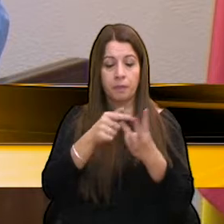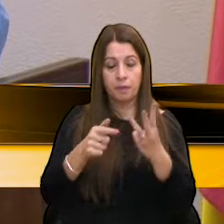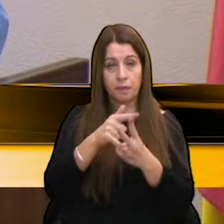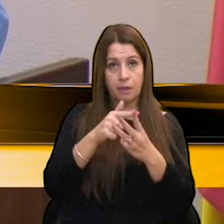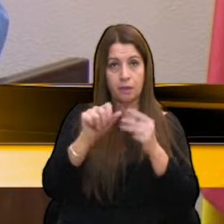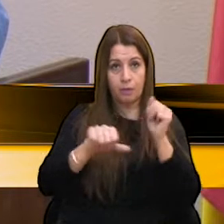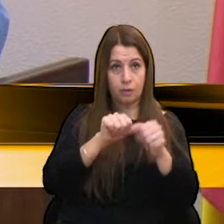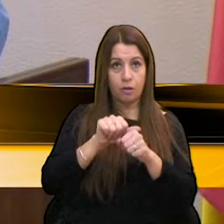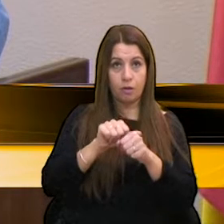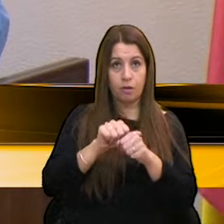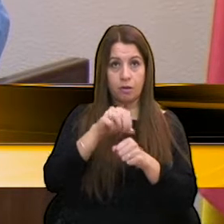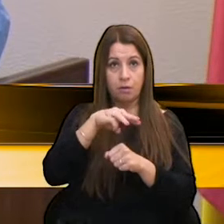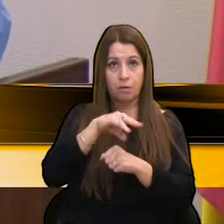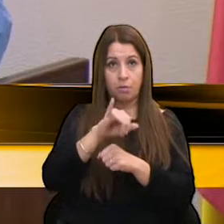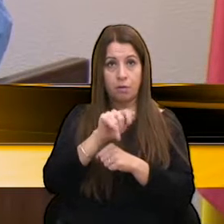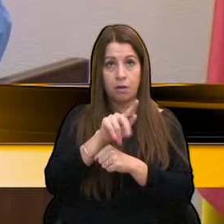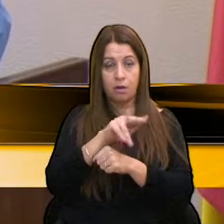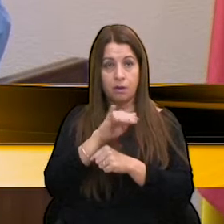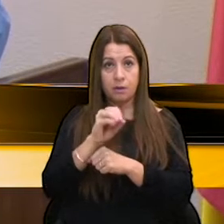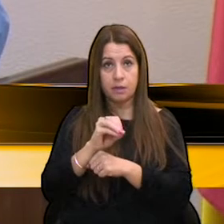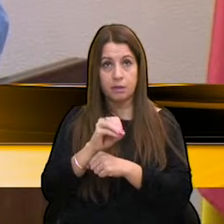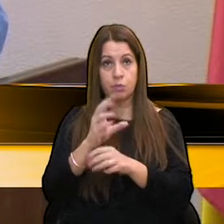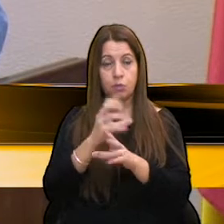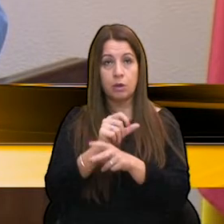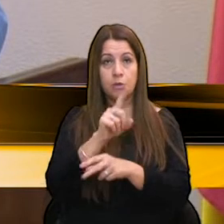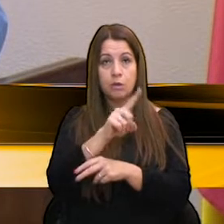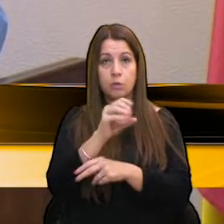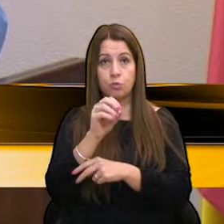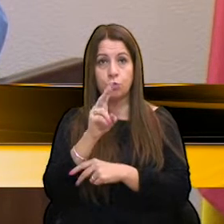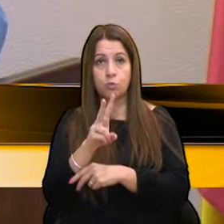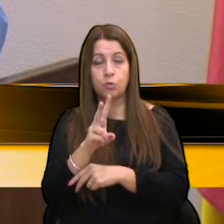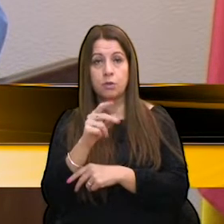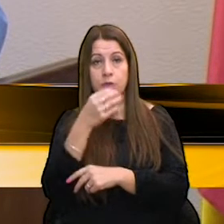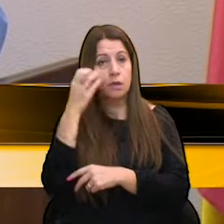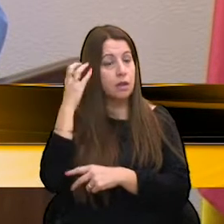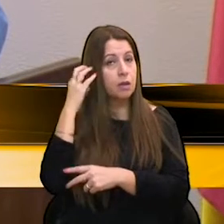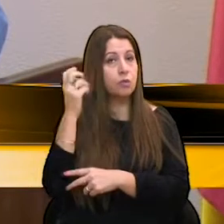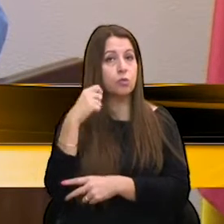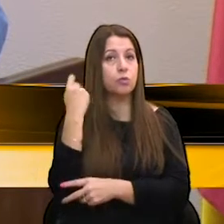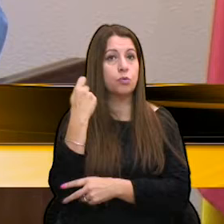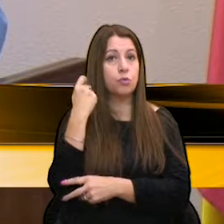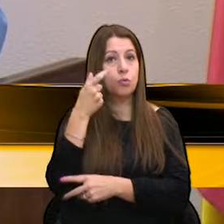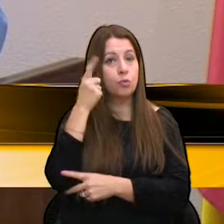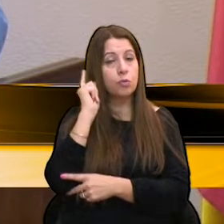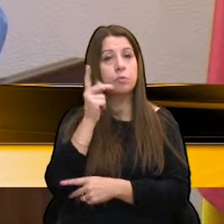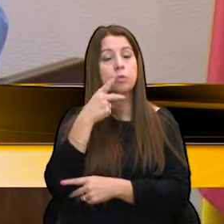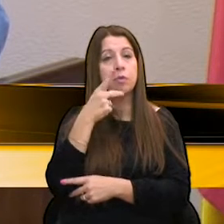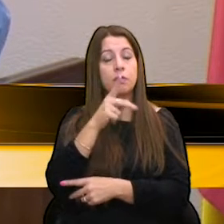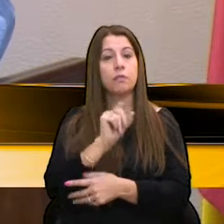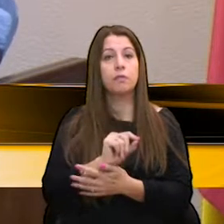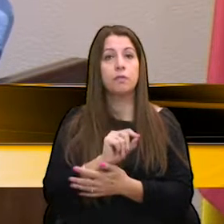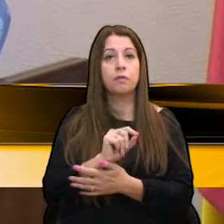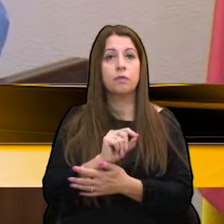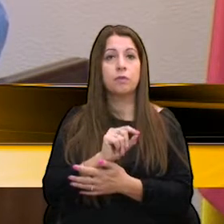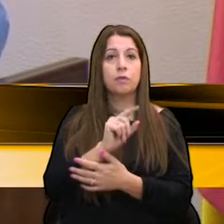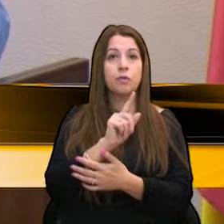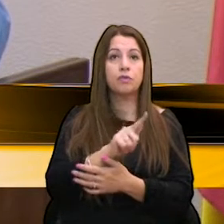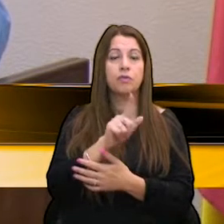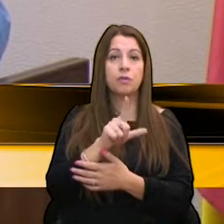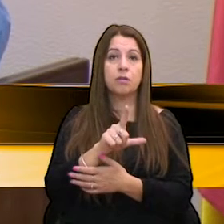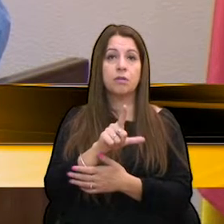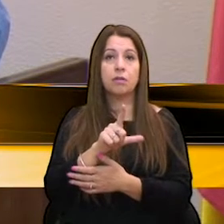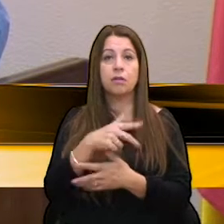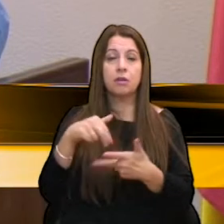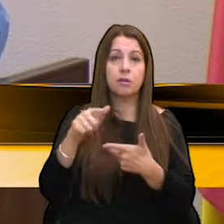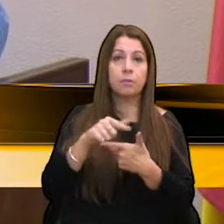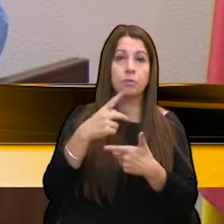migração e no total de 102 rádios no Rio Grande do Sul. Isto ontem, pelo comentário da GERG, de muitas pessoas